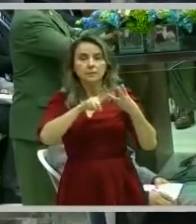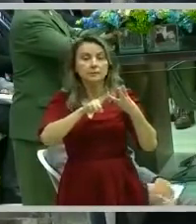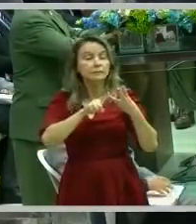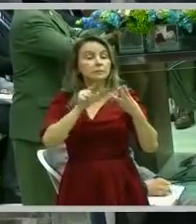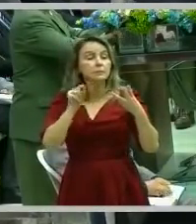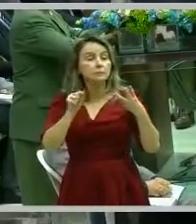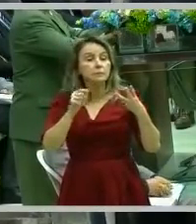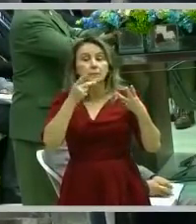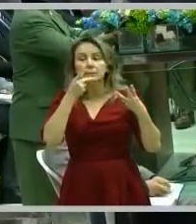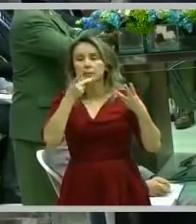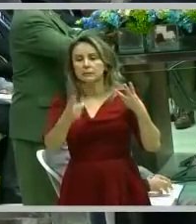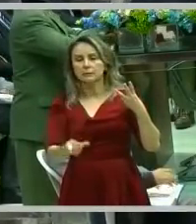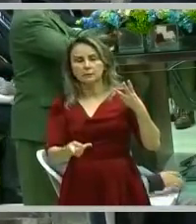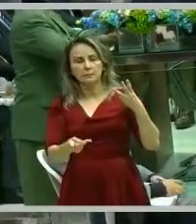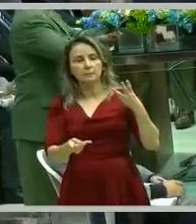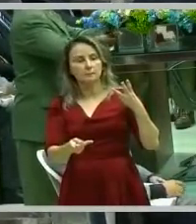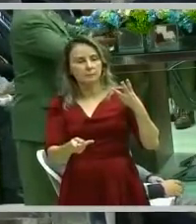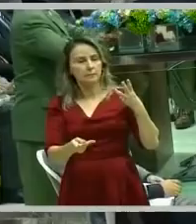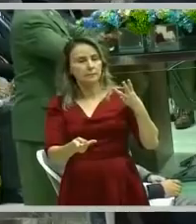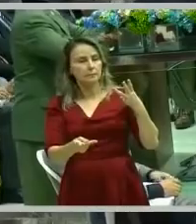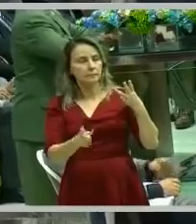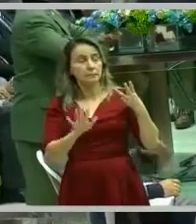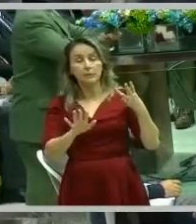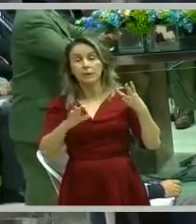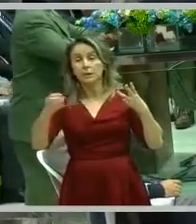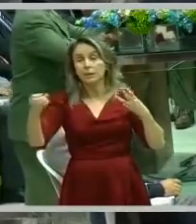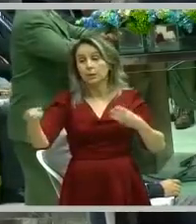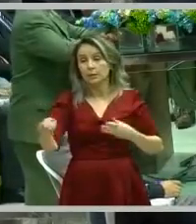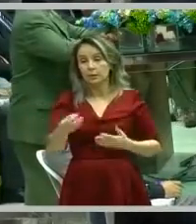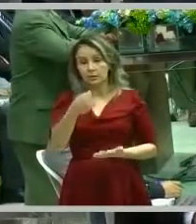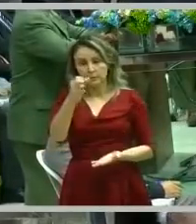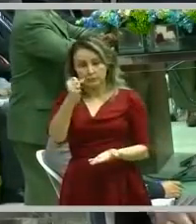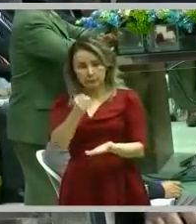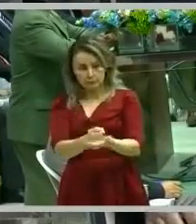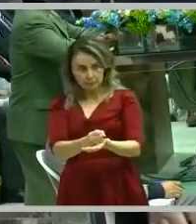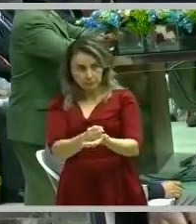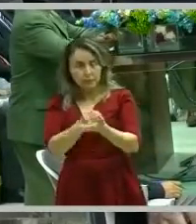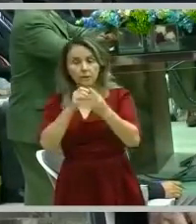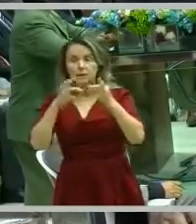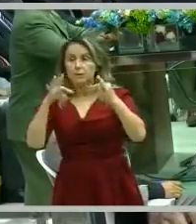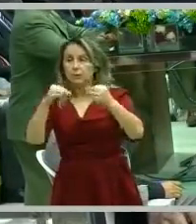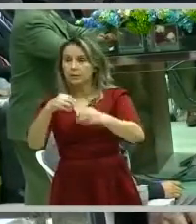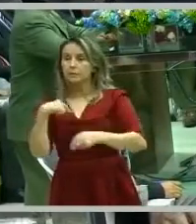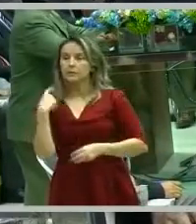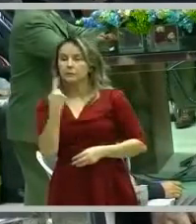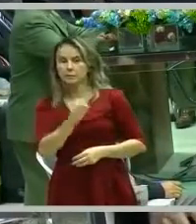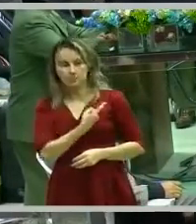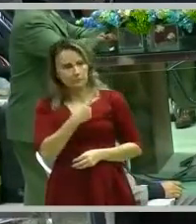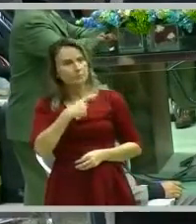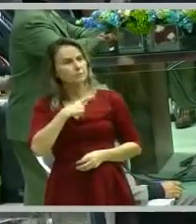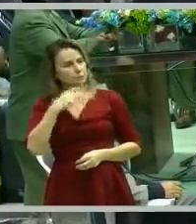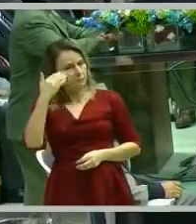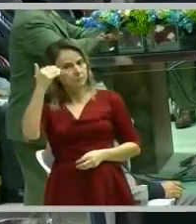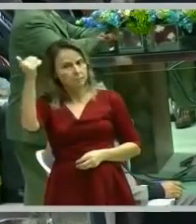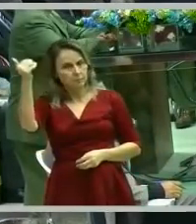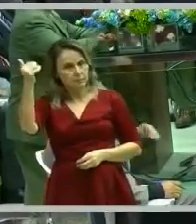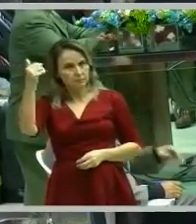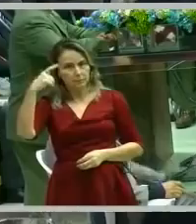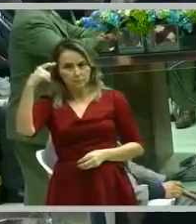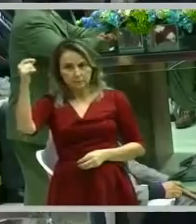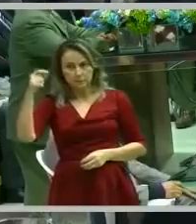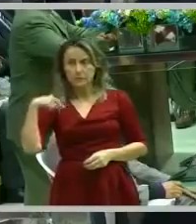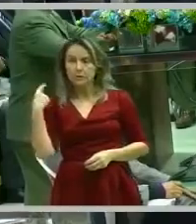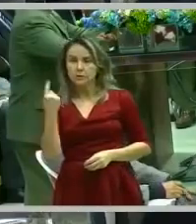para profeta. Na nova aliança, todos nós temos este chamado. Nós